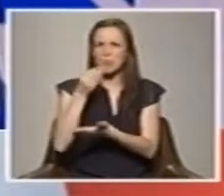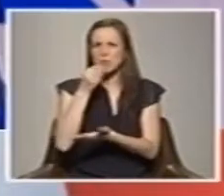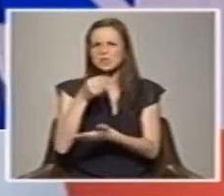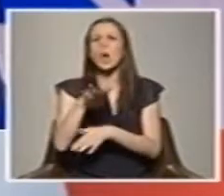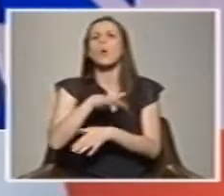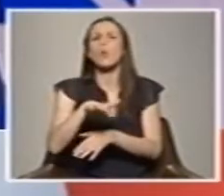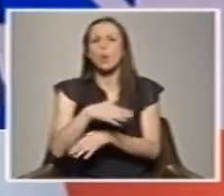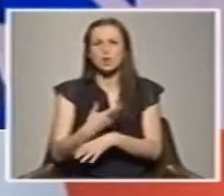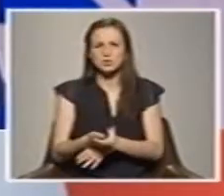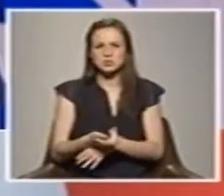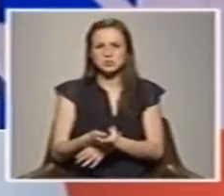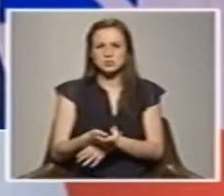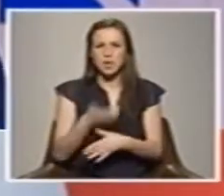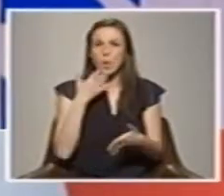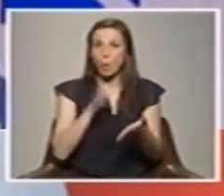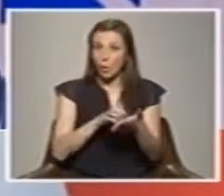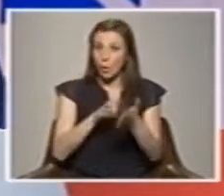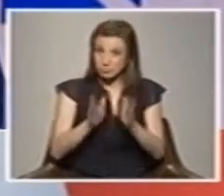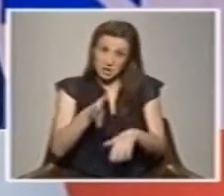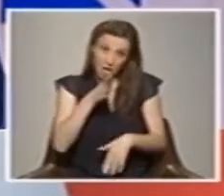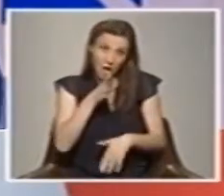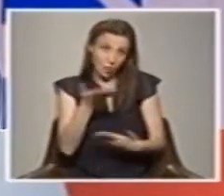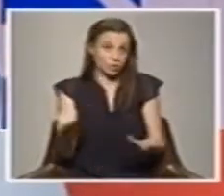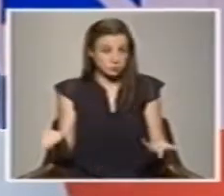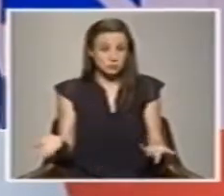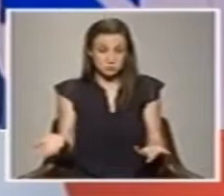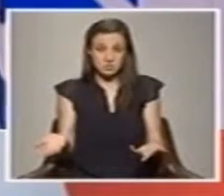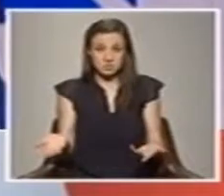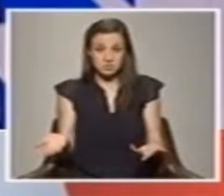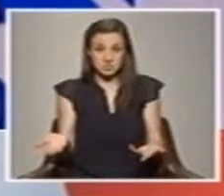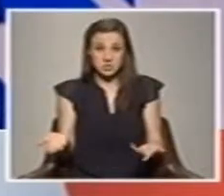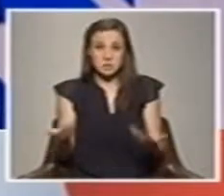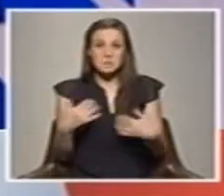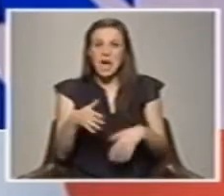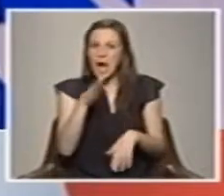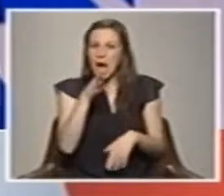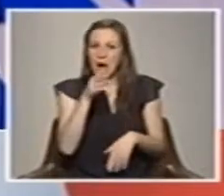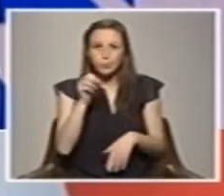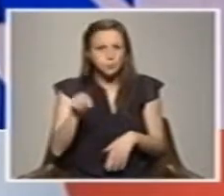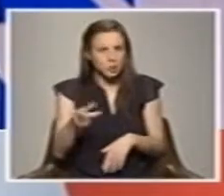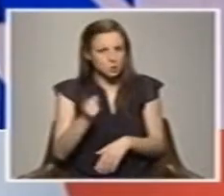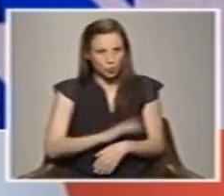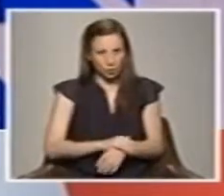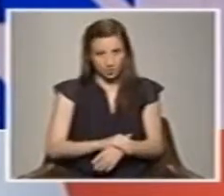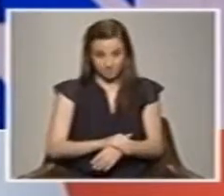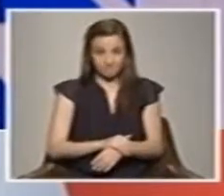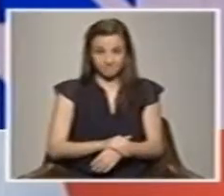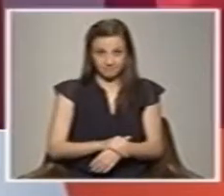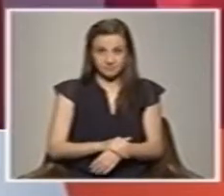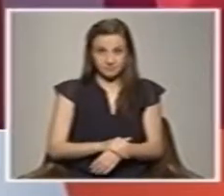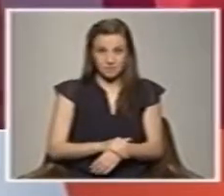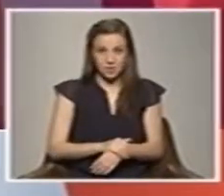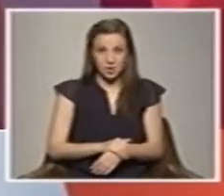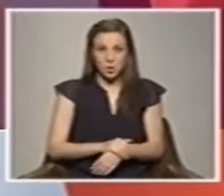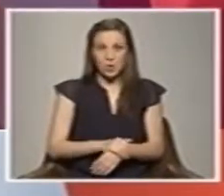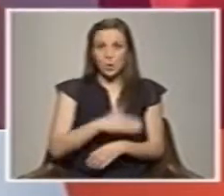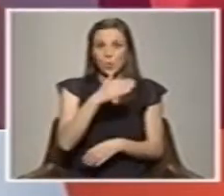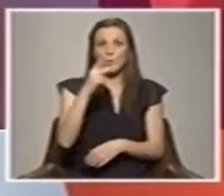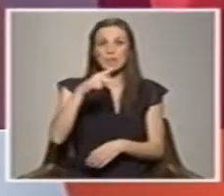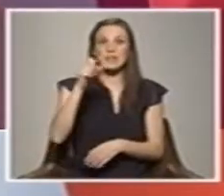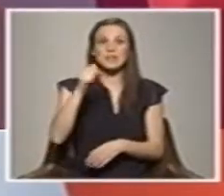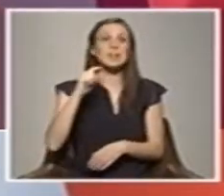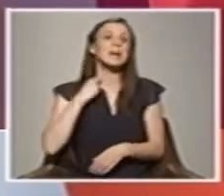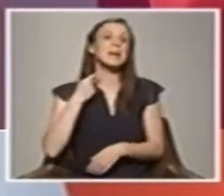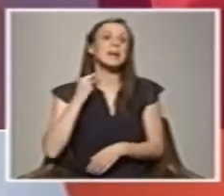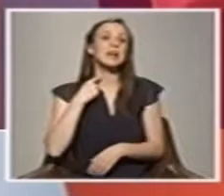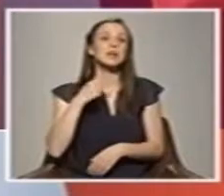bem que o arroz também consome muita água. Acontece. Sim, mas... também, mas é, não é, é água potável. Deixa-me só, então, um quilo de carne bovino tem